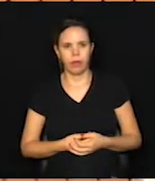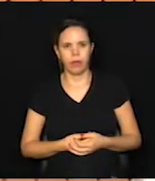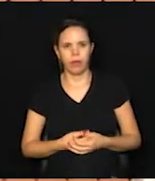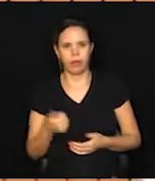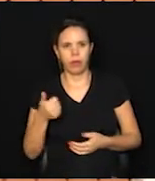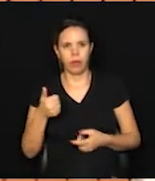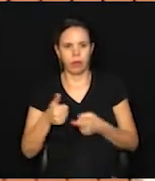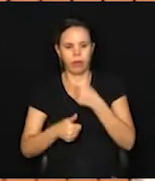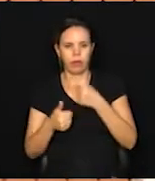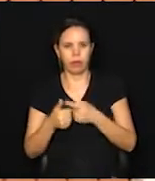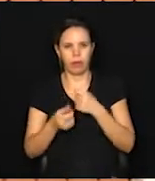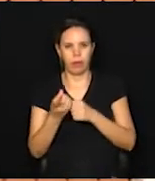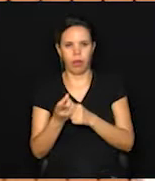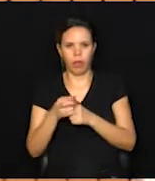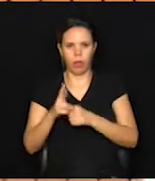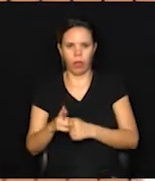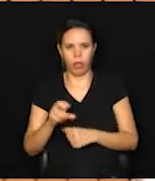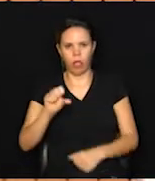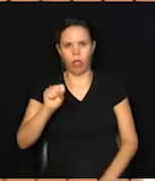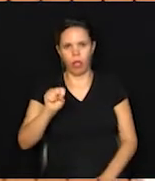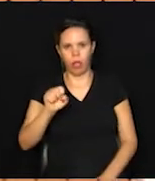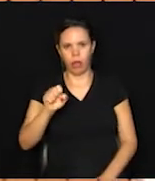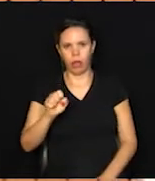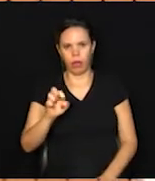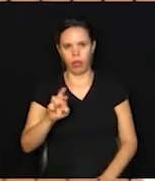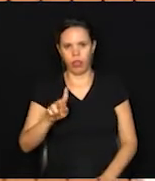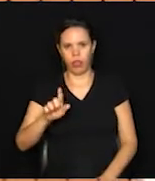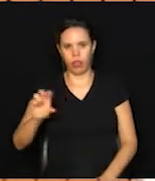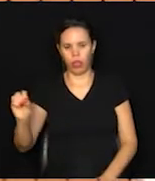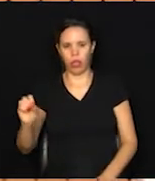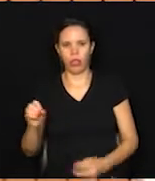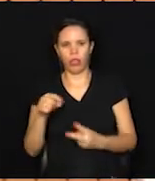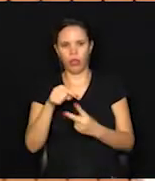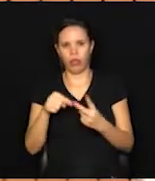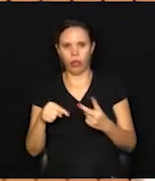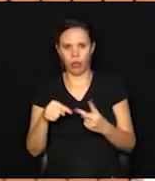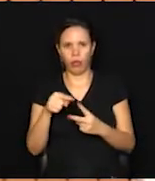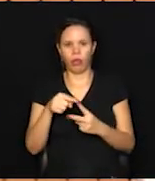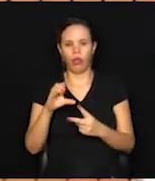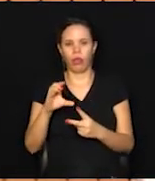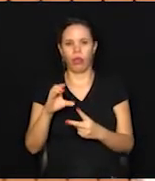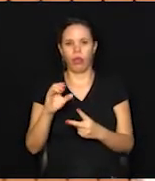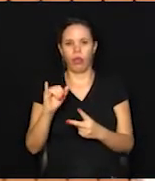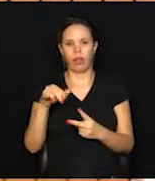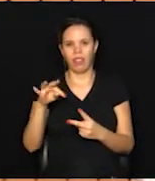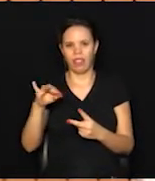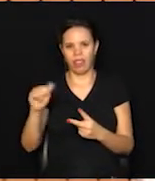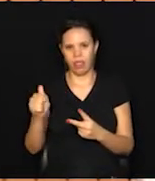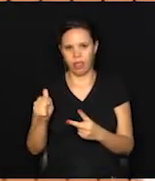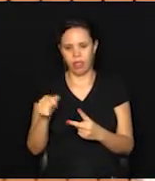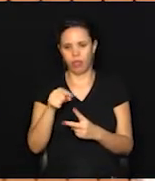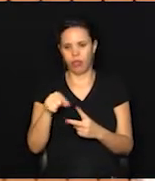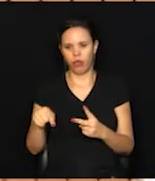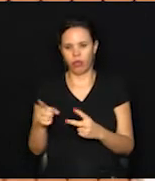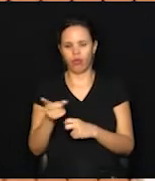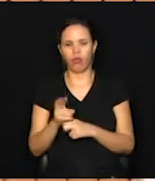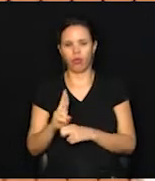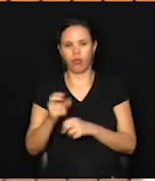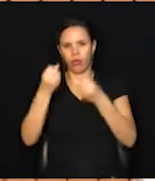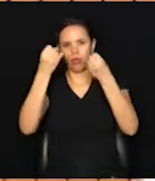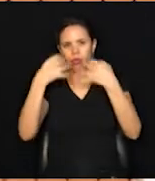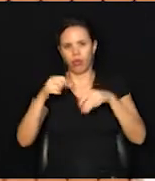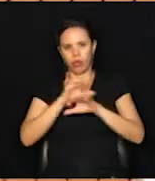primeiro ao doutor Sérgio e depois à doutora Cíntia, para que eles façam alguns esclarecimentos, né, de como